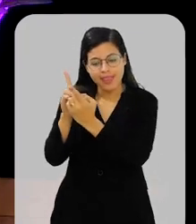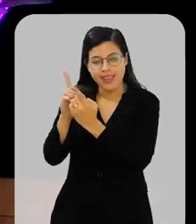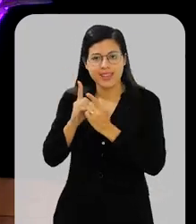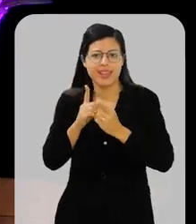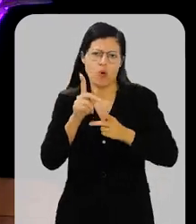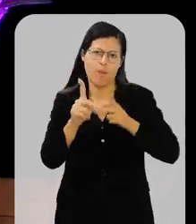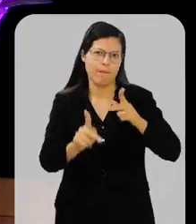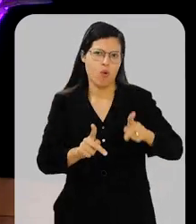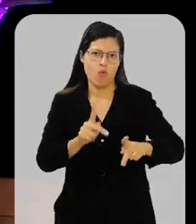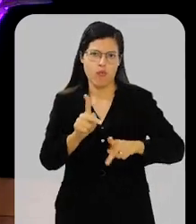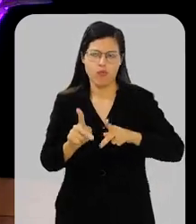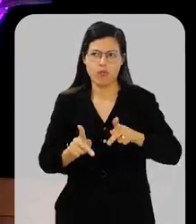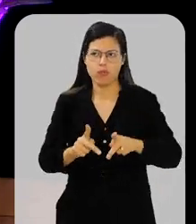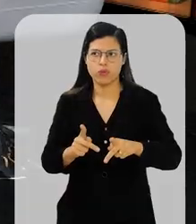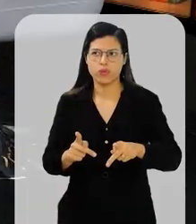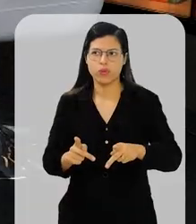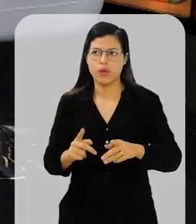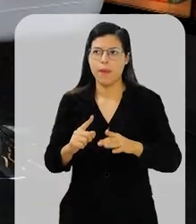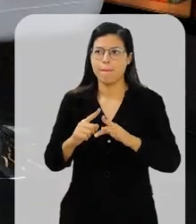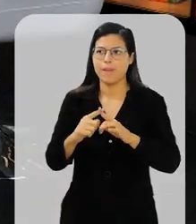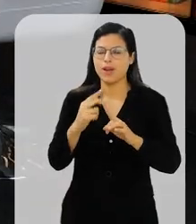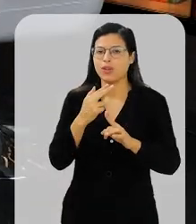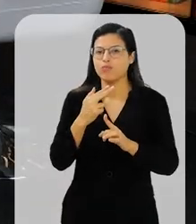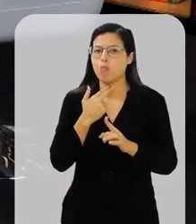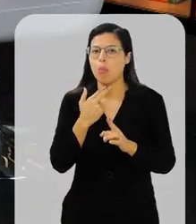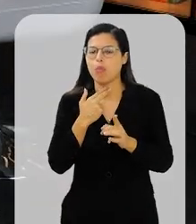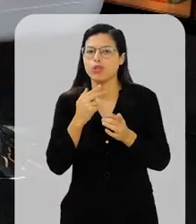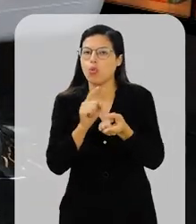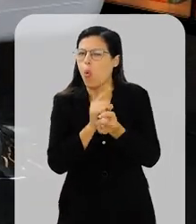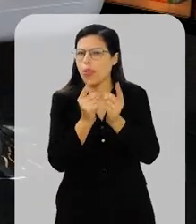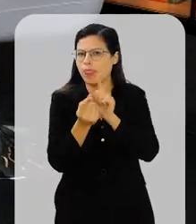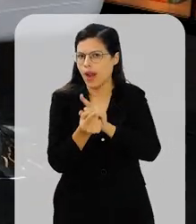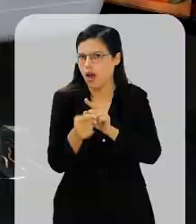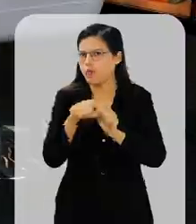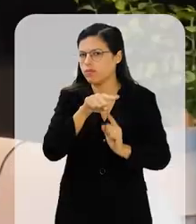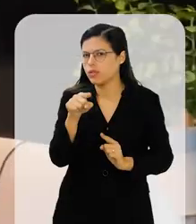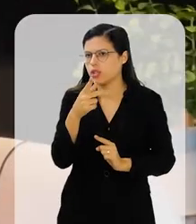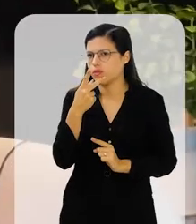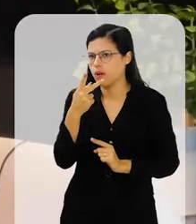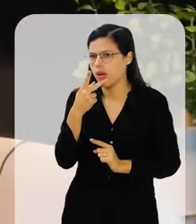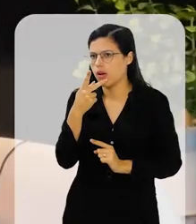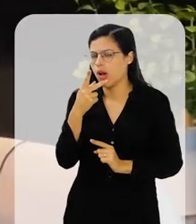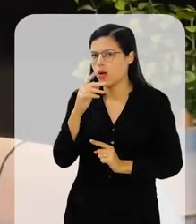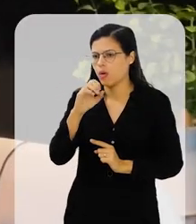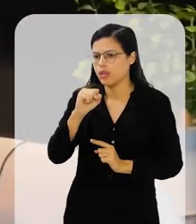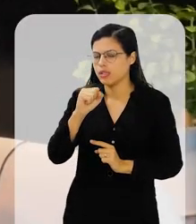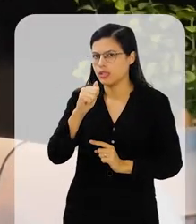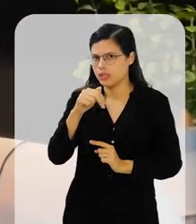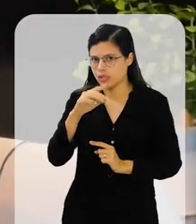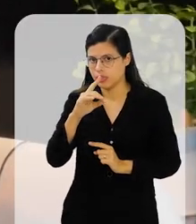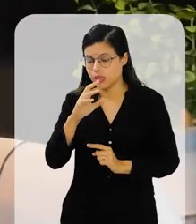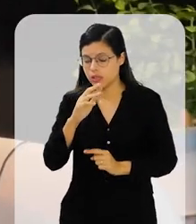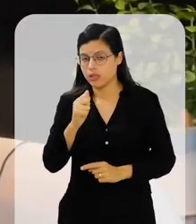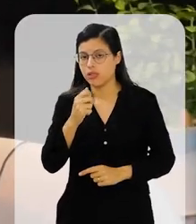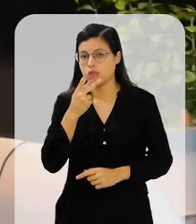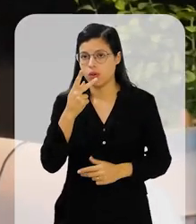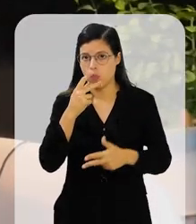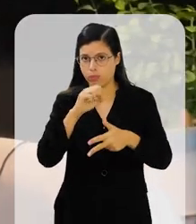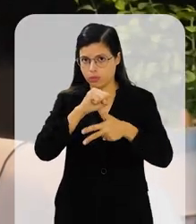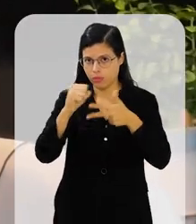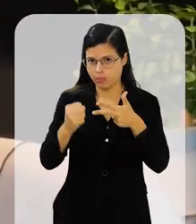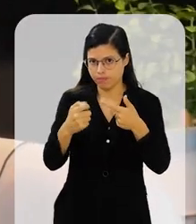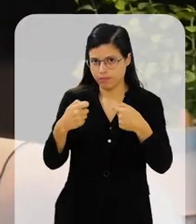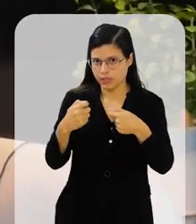anseios da população. Mas talvez a gente não possa ir num caminho inverso. Por exemplo, vocês falaram, a doutora Sandra falou que o poder